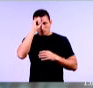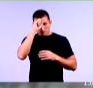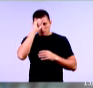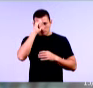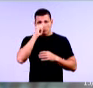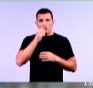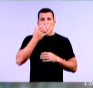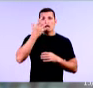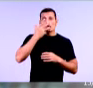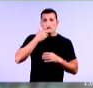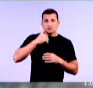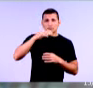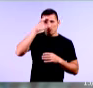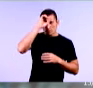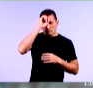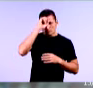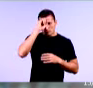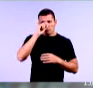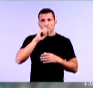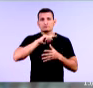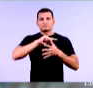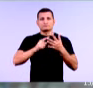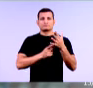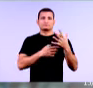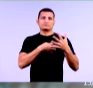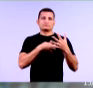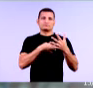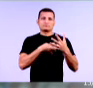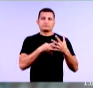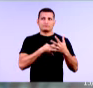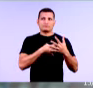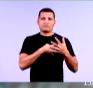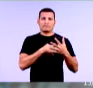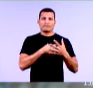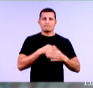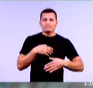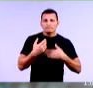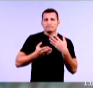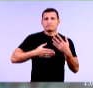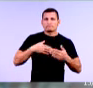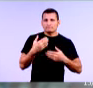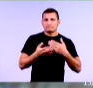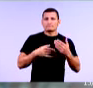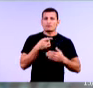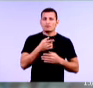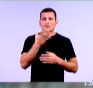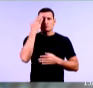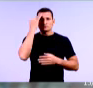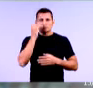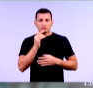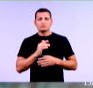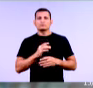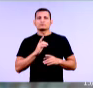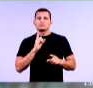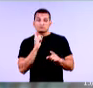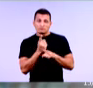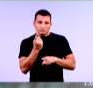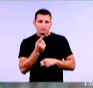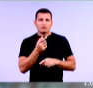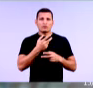por meio de seus sentidos. Com o tempo, ele vai saber identificar um objeto, saber o